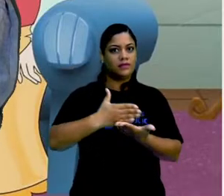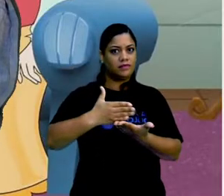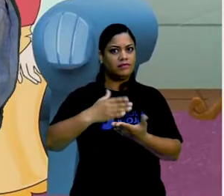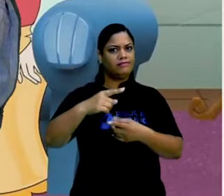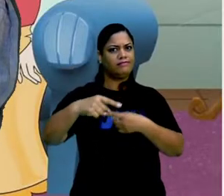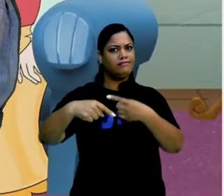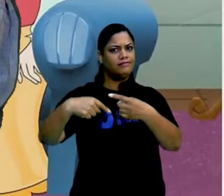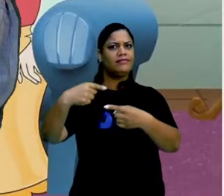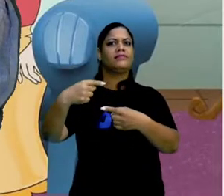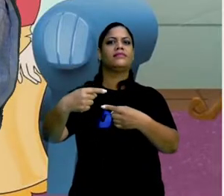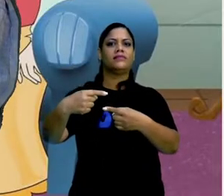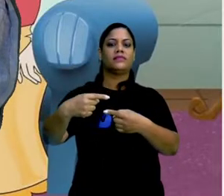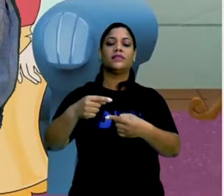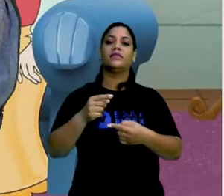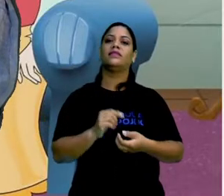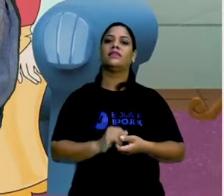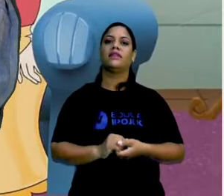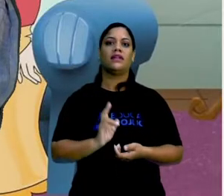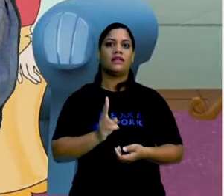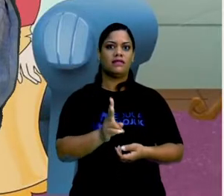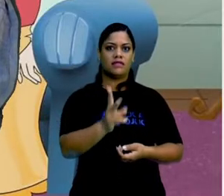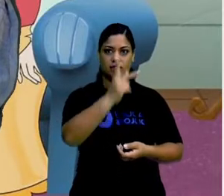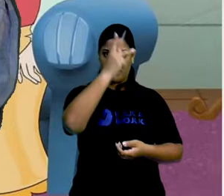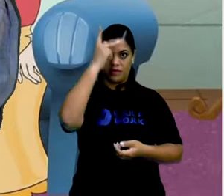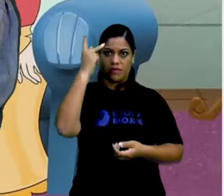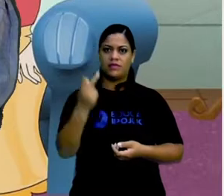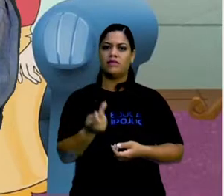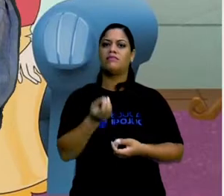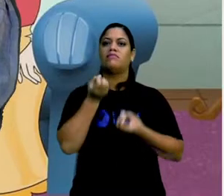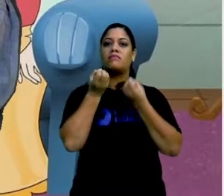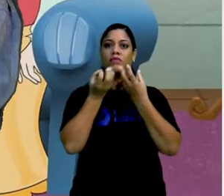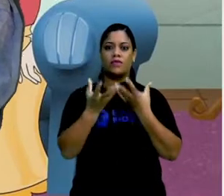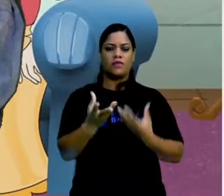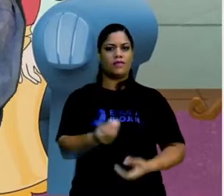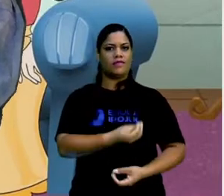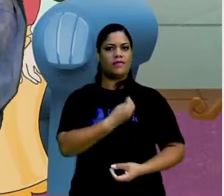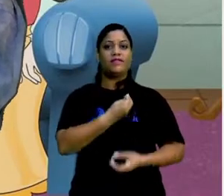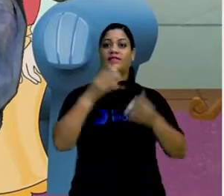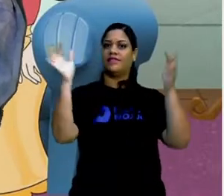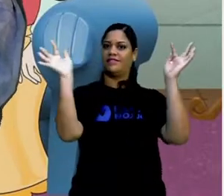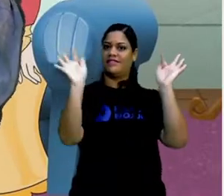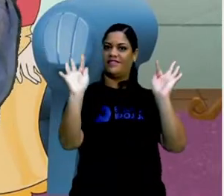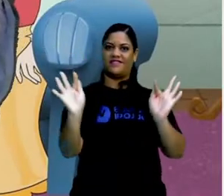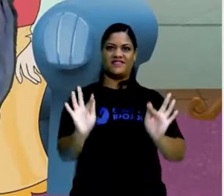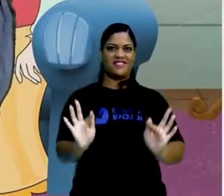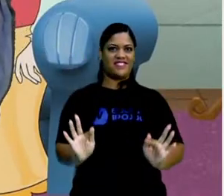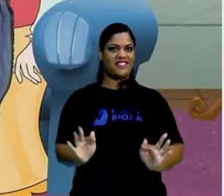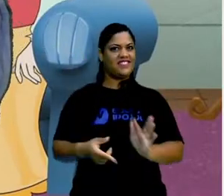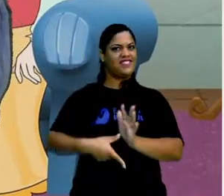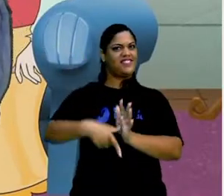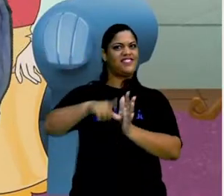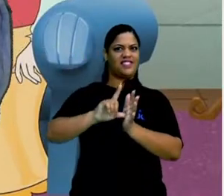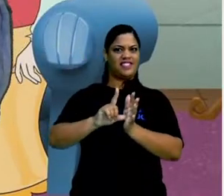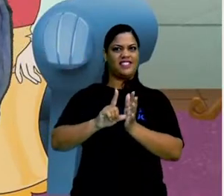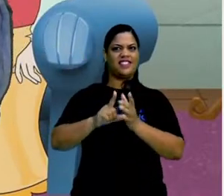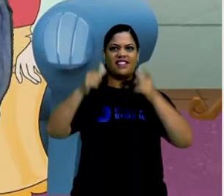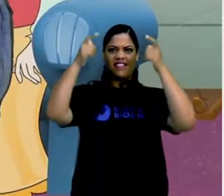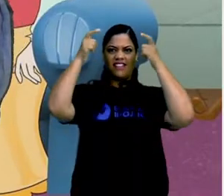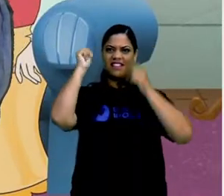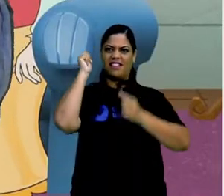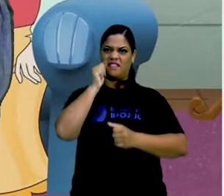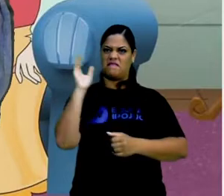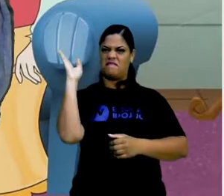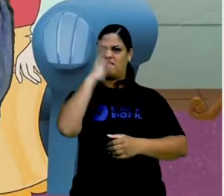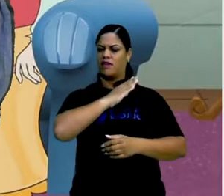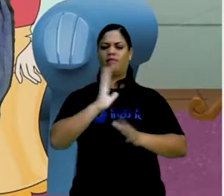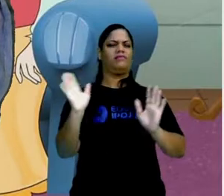momento, ela não foi mais uma pessoa má. Ela voltou a ter sua vida feliz de antes. Não era mais a rainha da